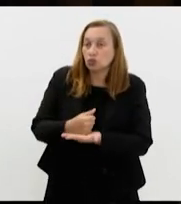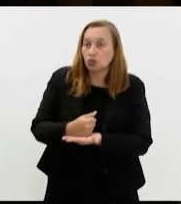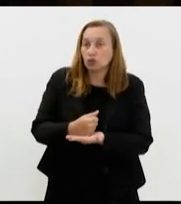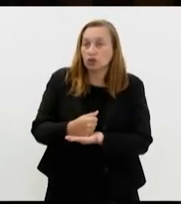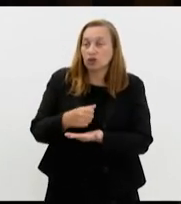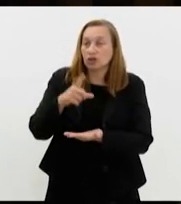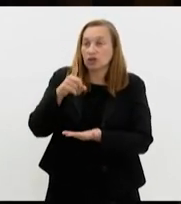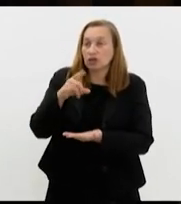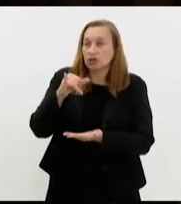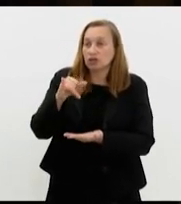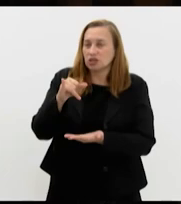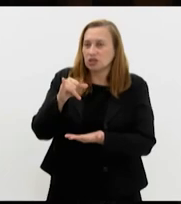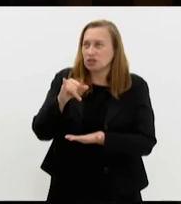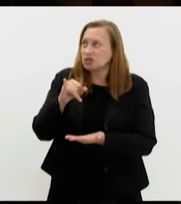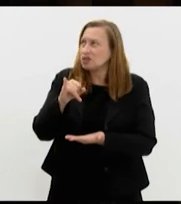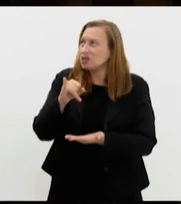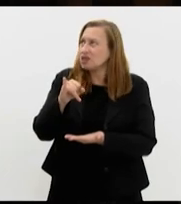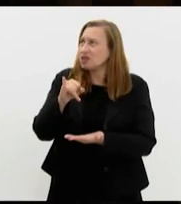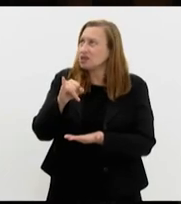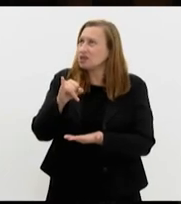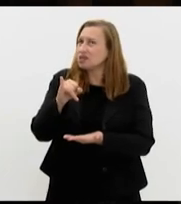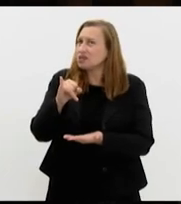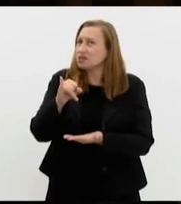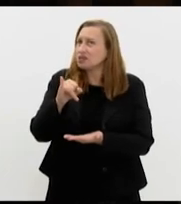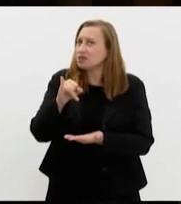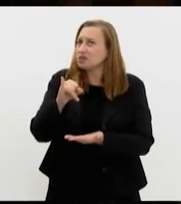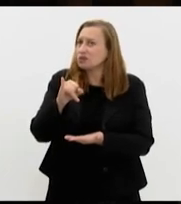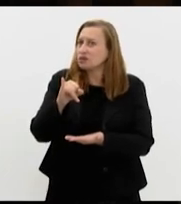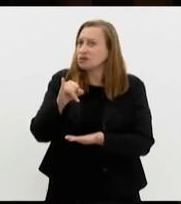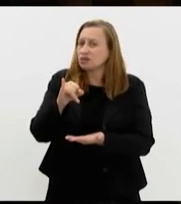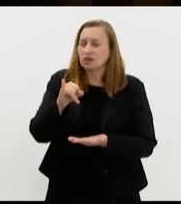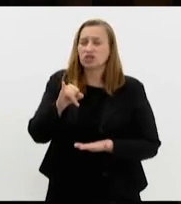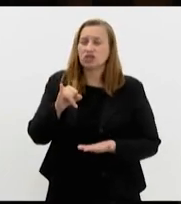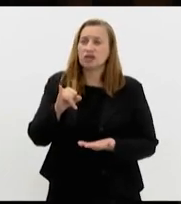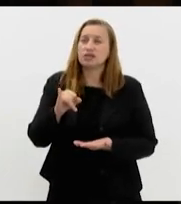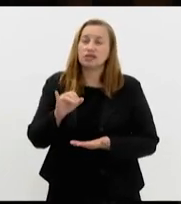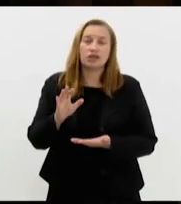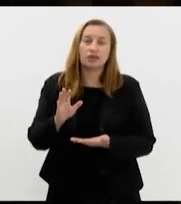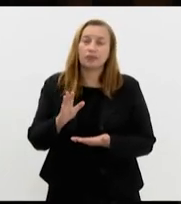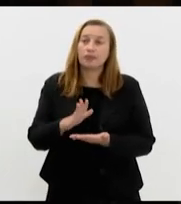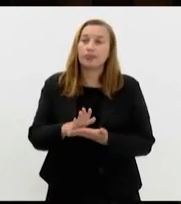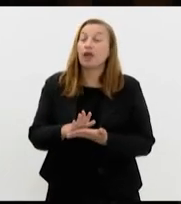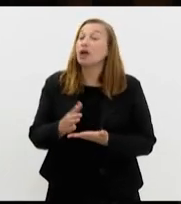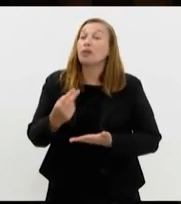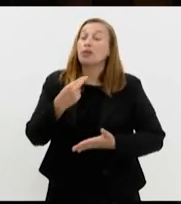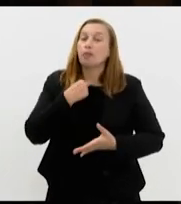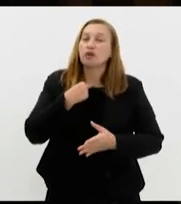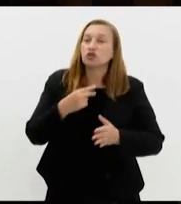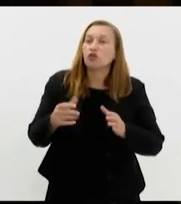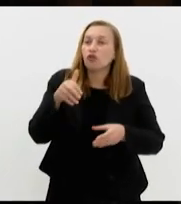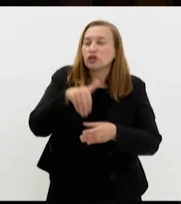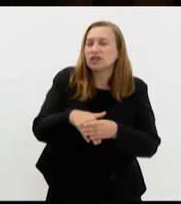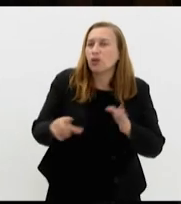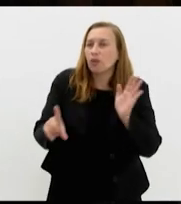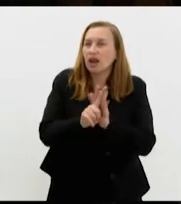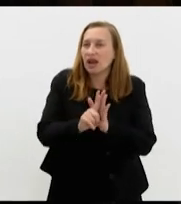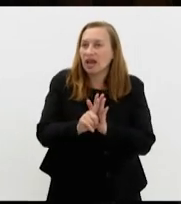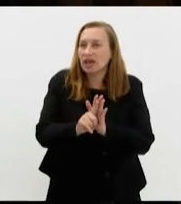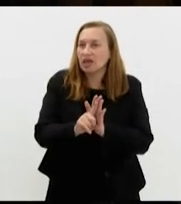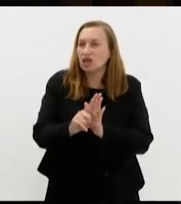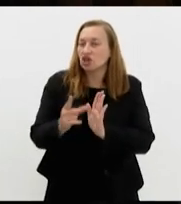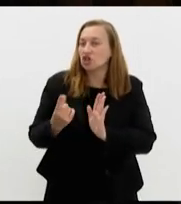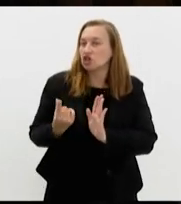PLC? Eu quero entender. A gente não pode votar uma lei de receitas